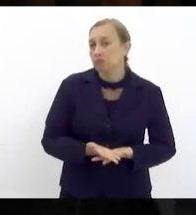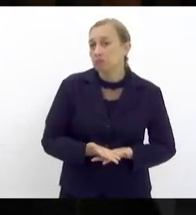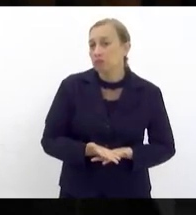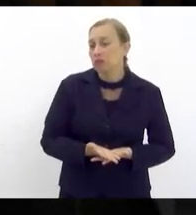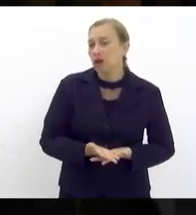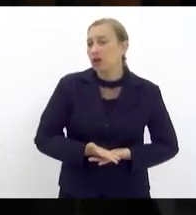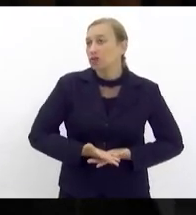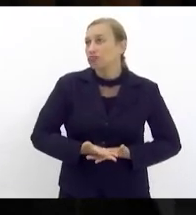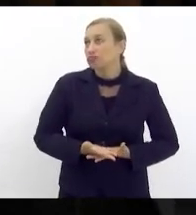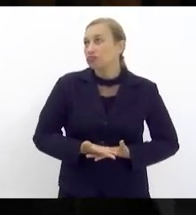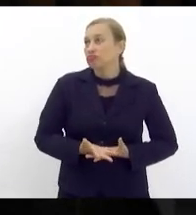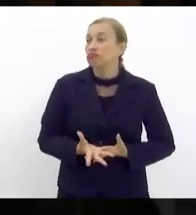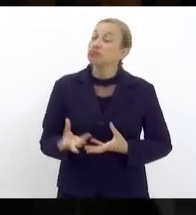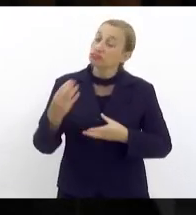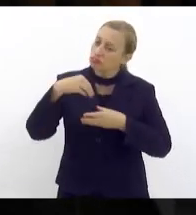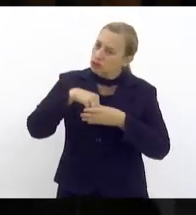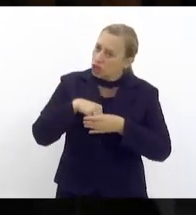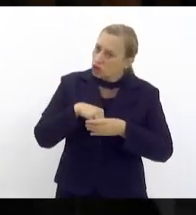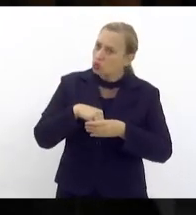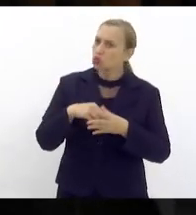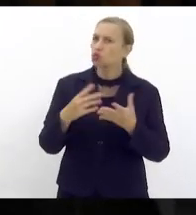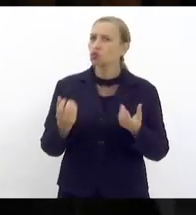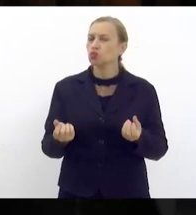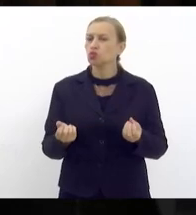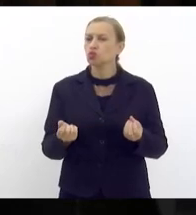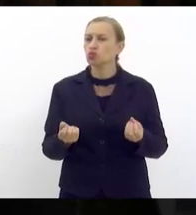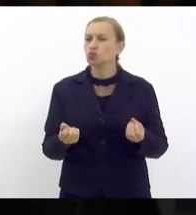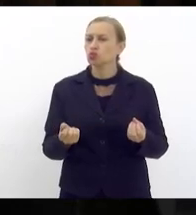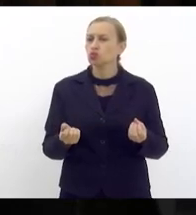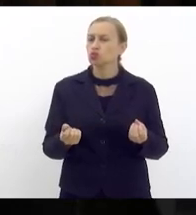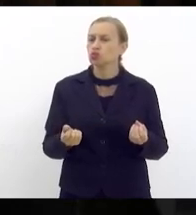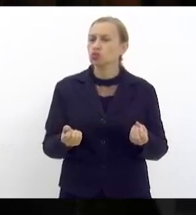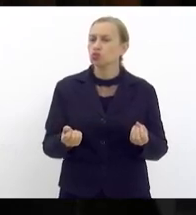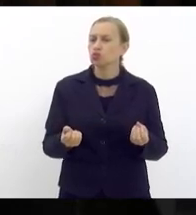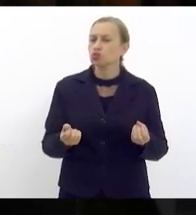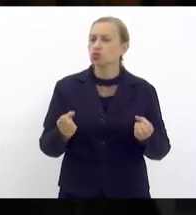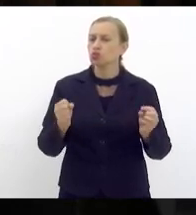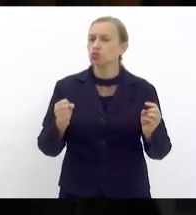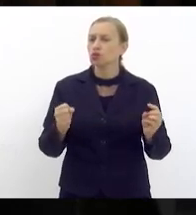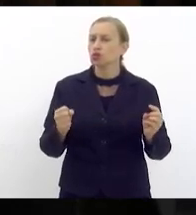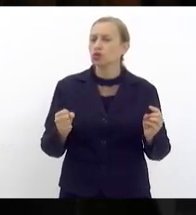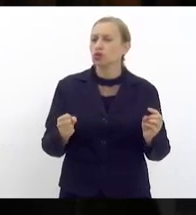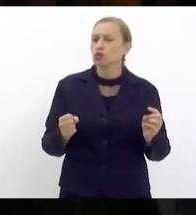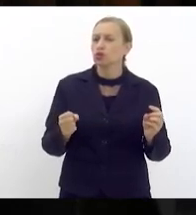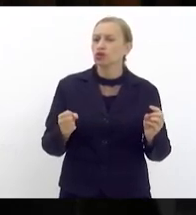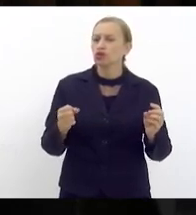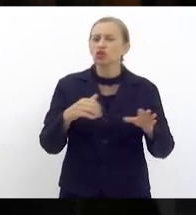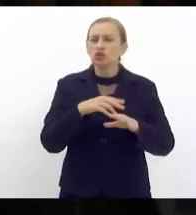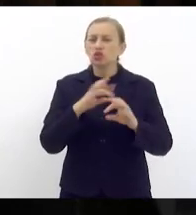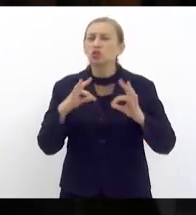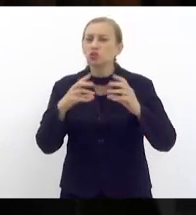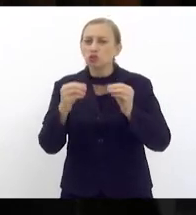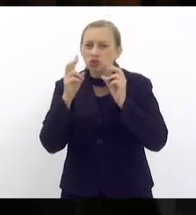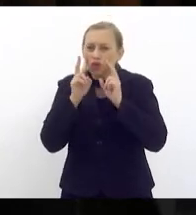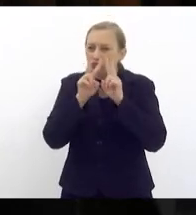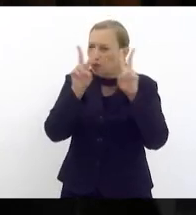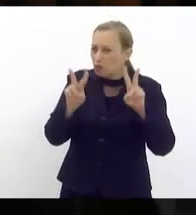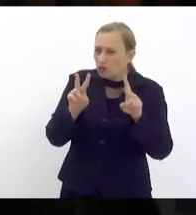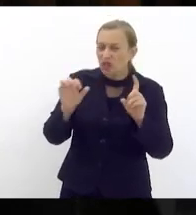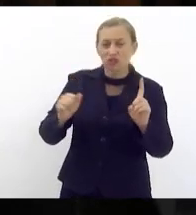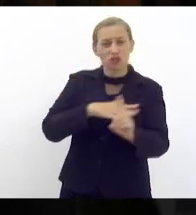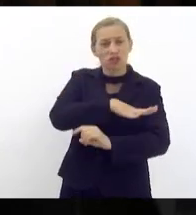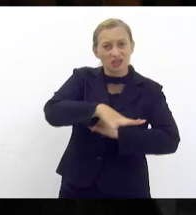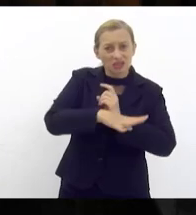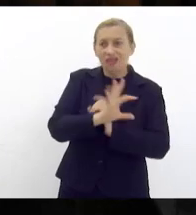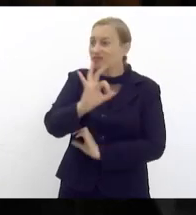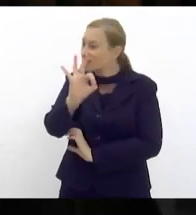e dentro desse palco destrutivo que a sociedade tem vivido evidentemente